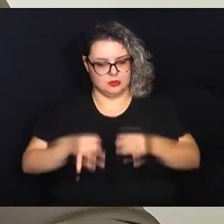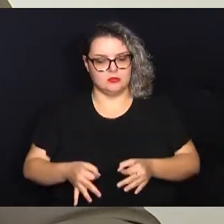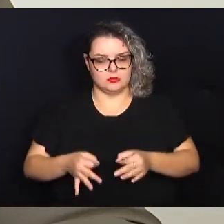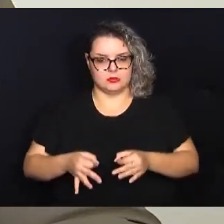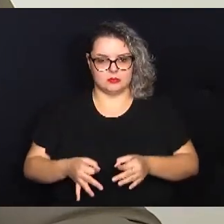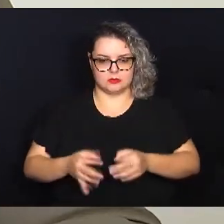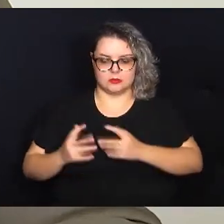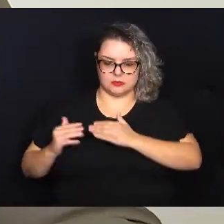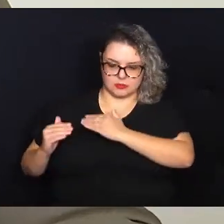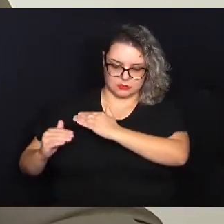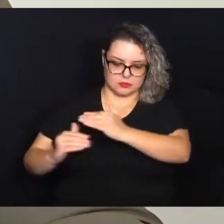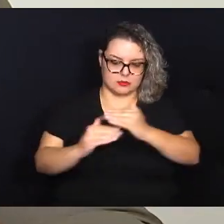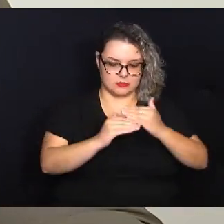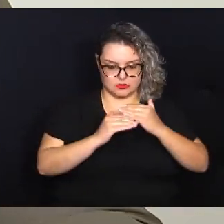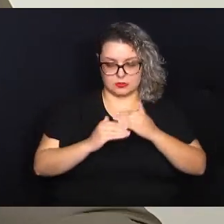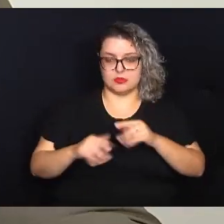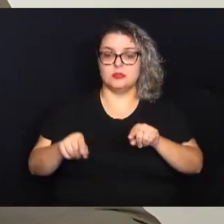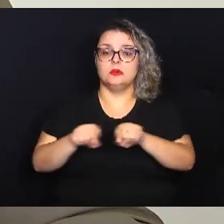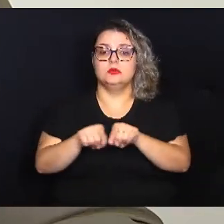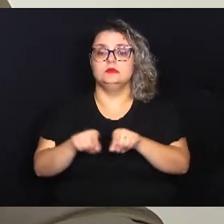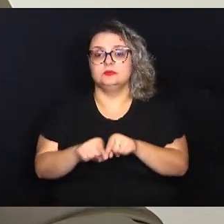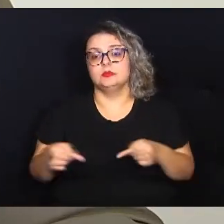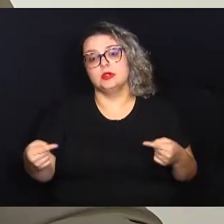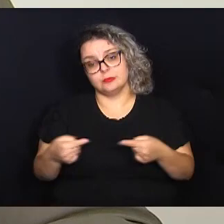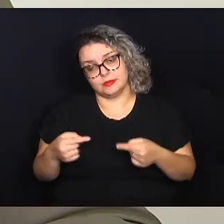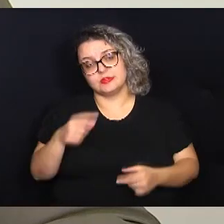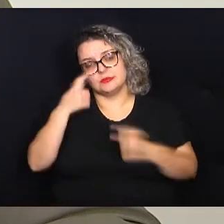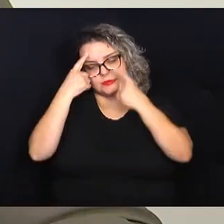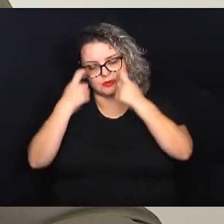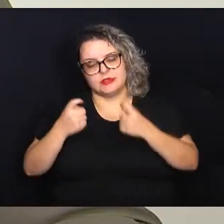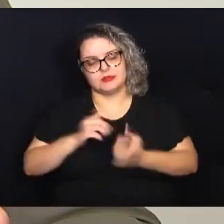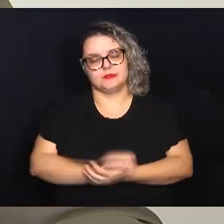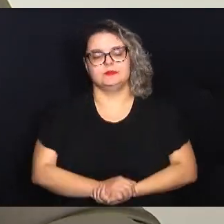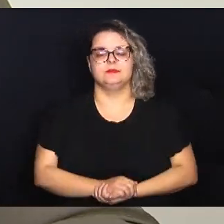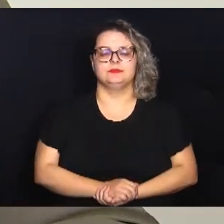sociedade mais justa, mais igualitária e também com menos violência, né?